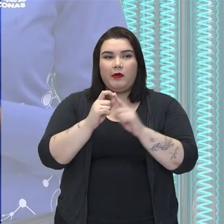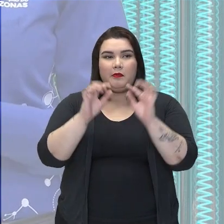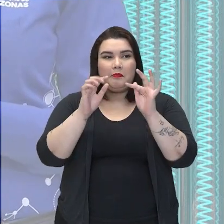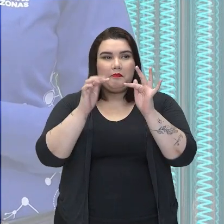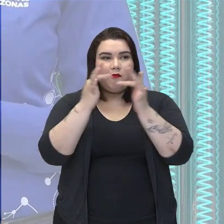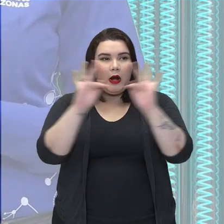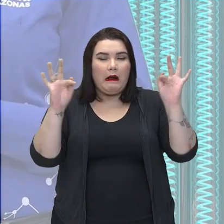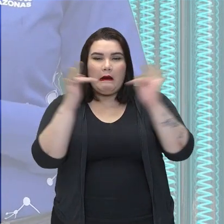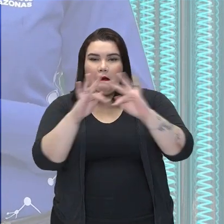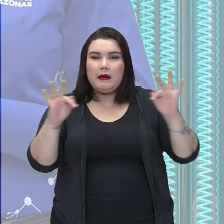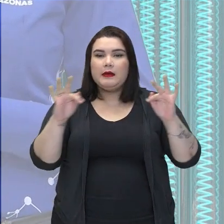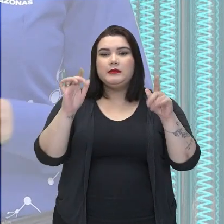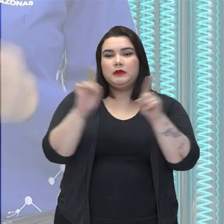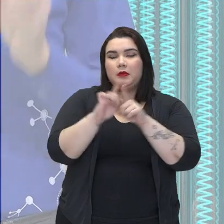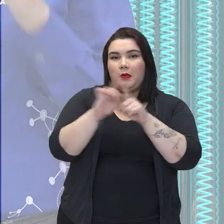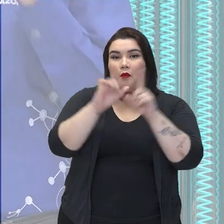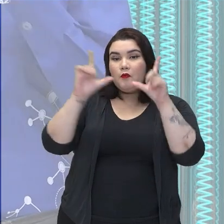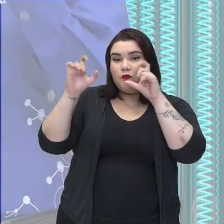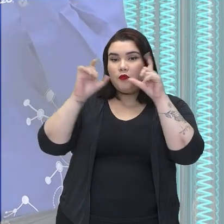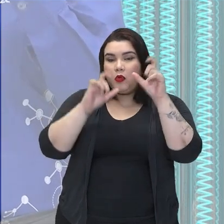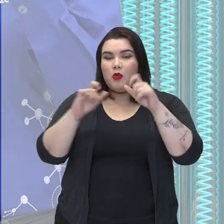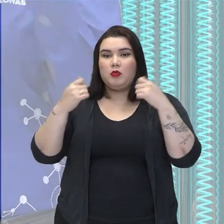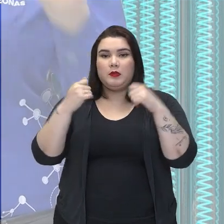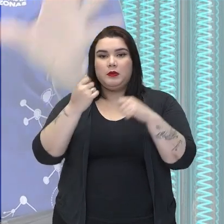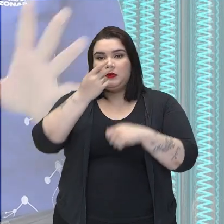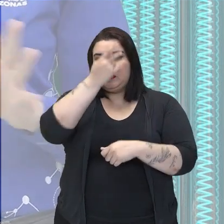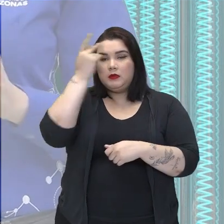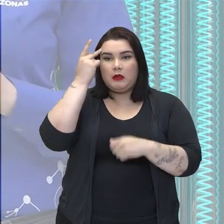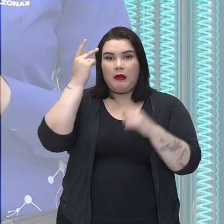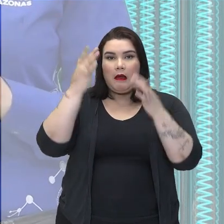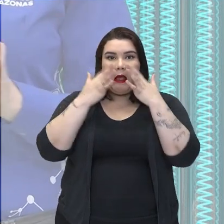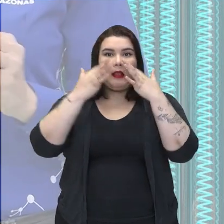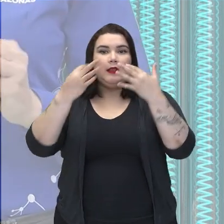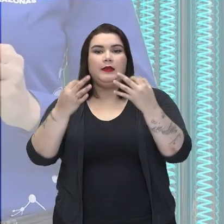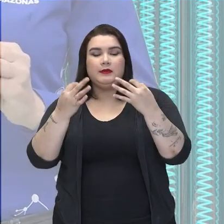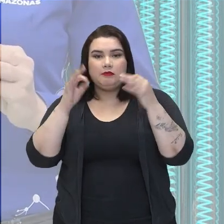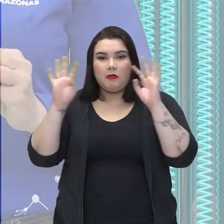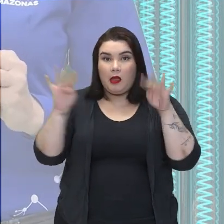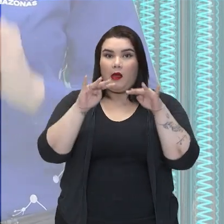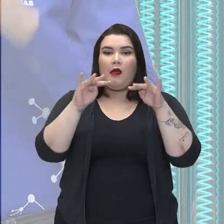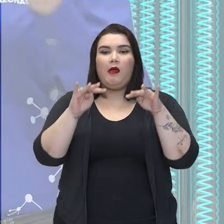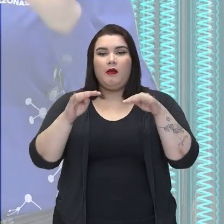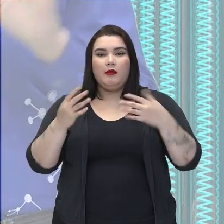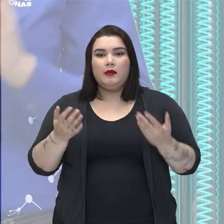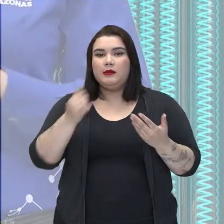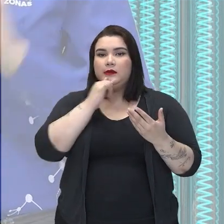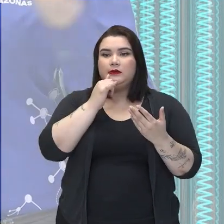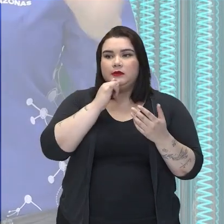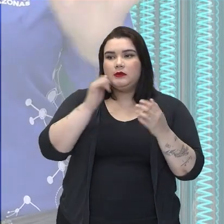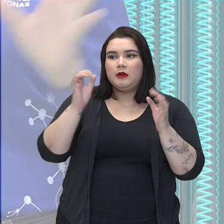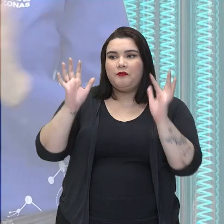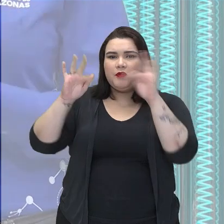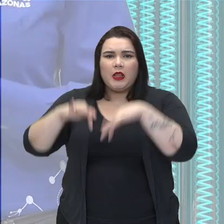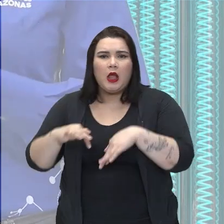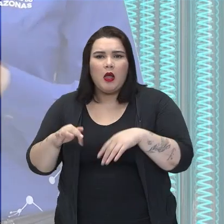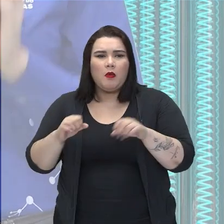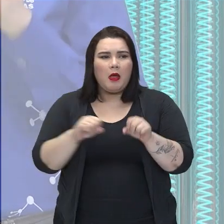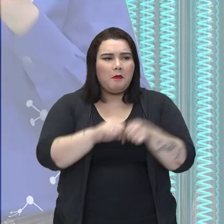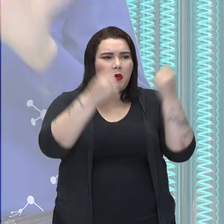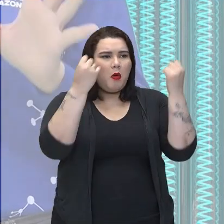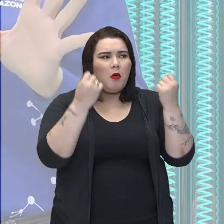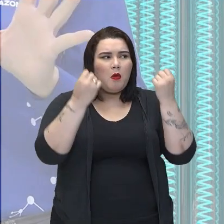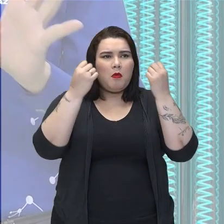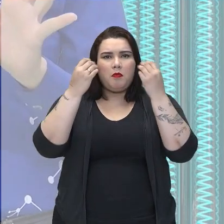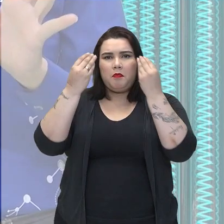fotos apelativas, né? Então, são títulos que chamam a atenção, né? Acabou, quebrou, desmoronou, né? Uma